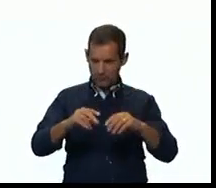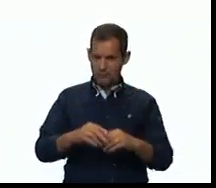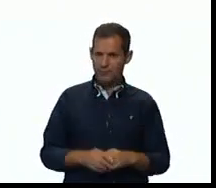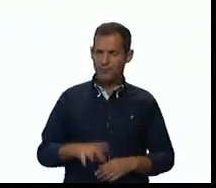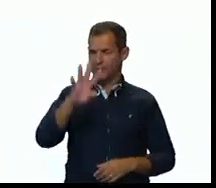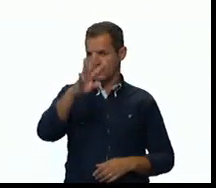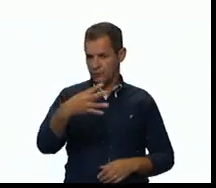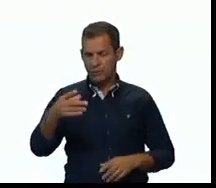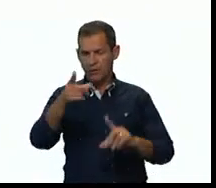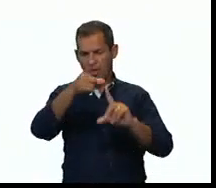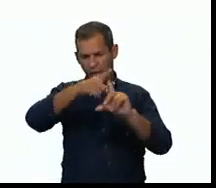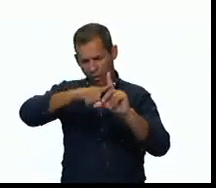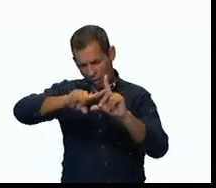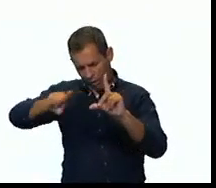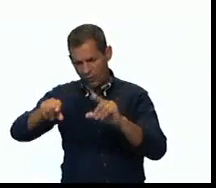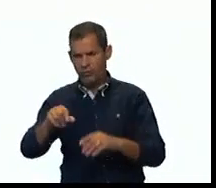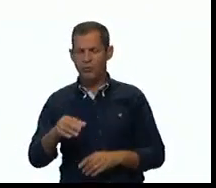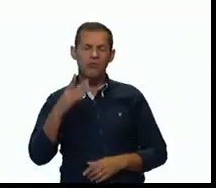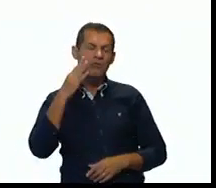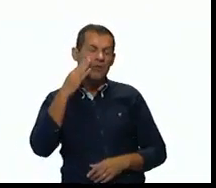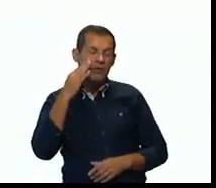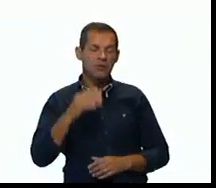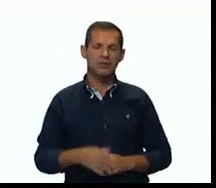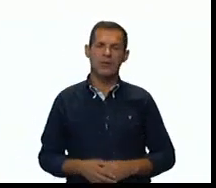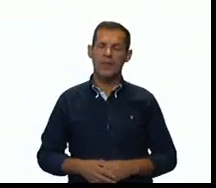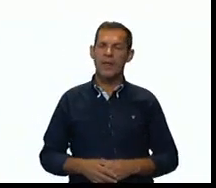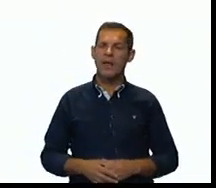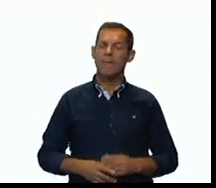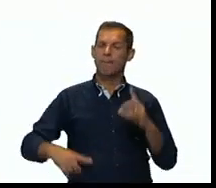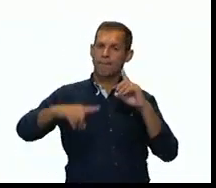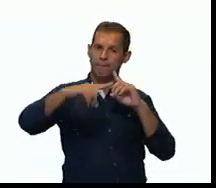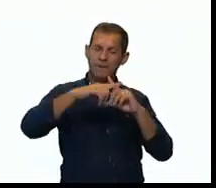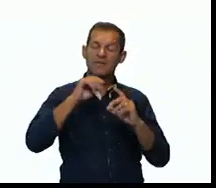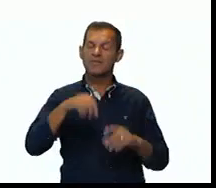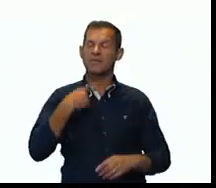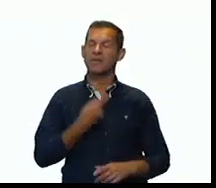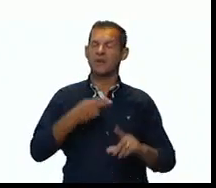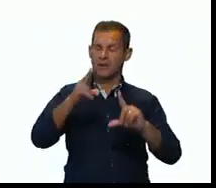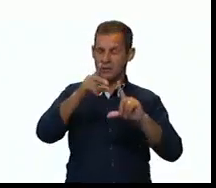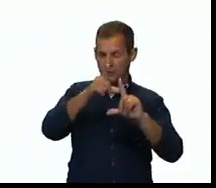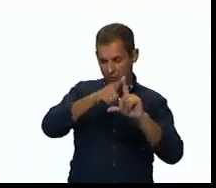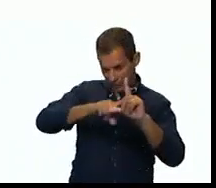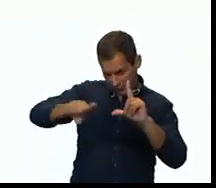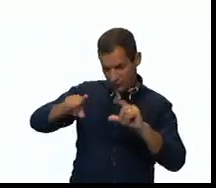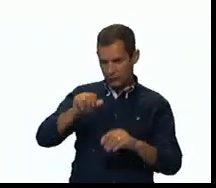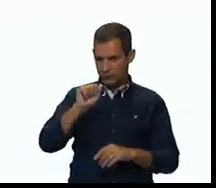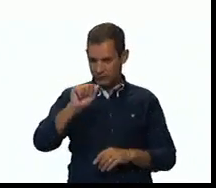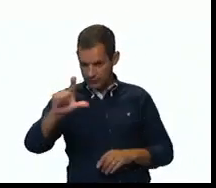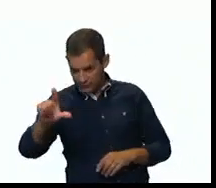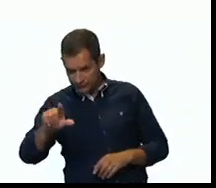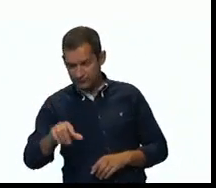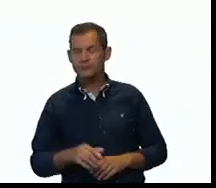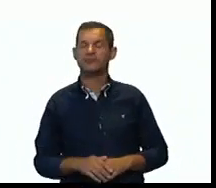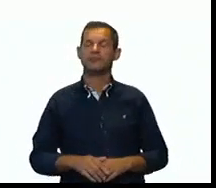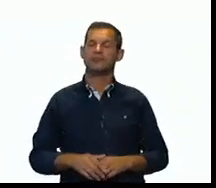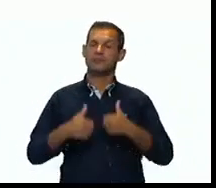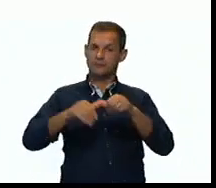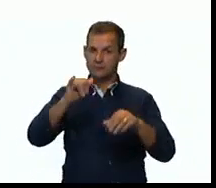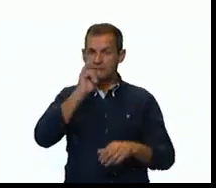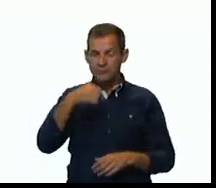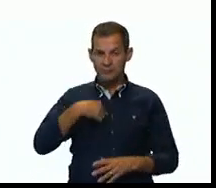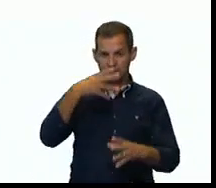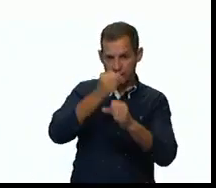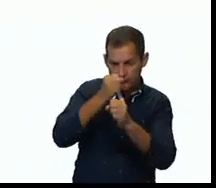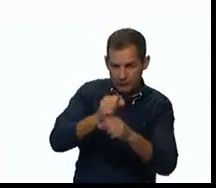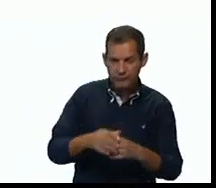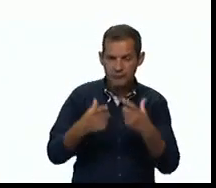que a nossa curva em rosa, ela é maior do que a nossa curva em azul. Então, aqui nesse caso, para eu